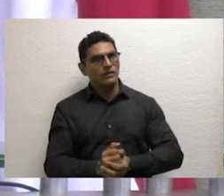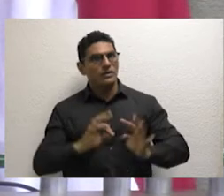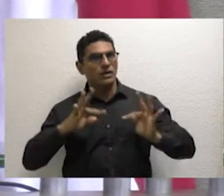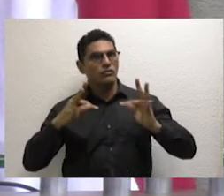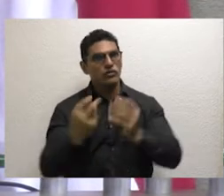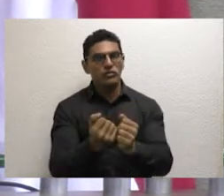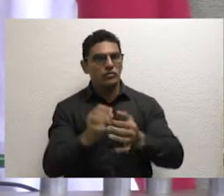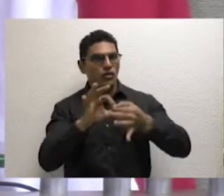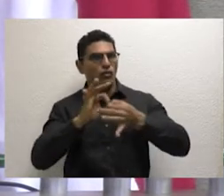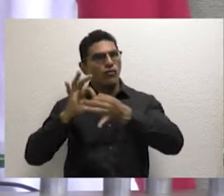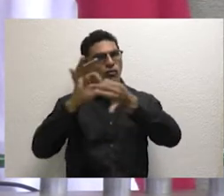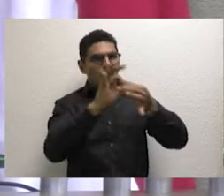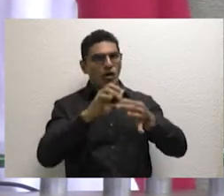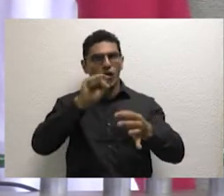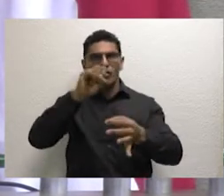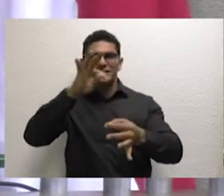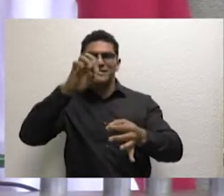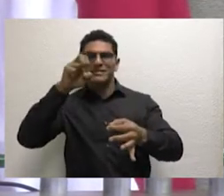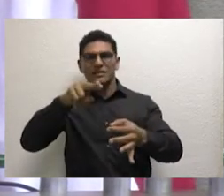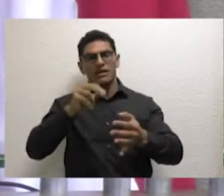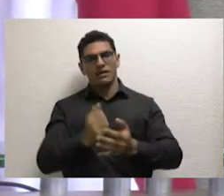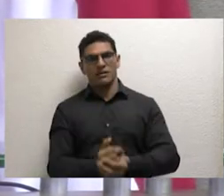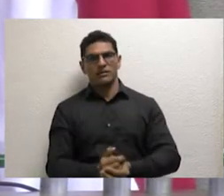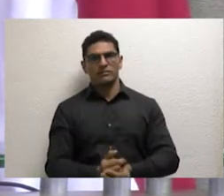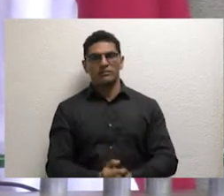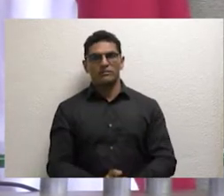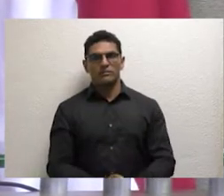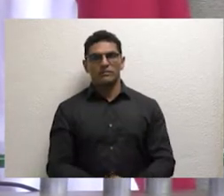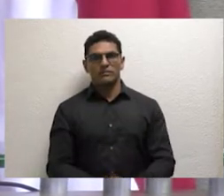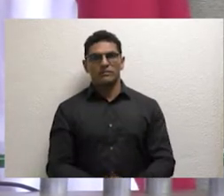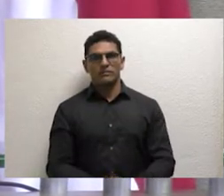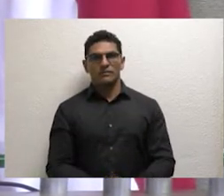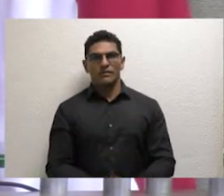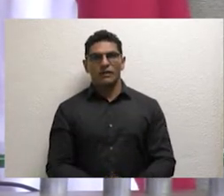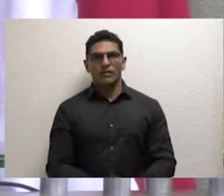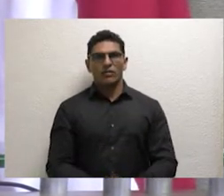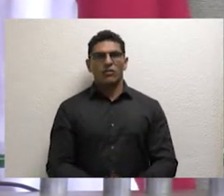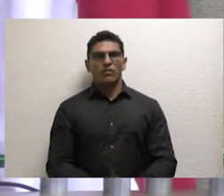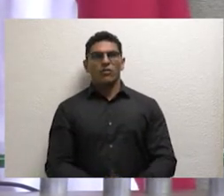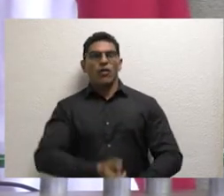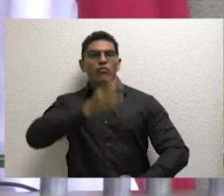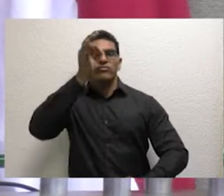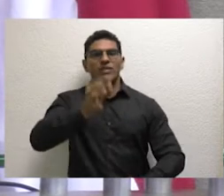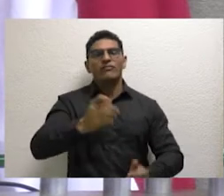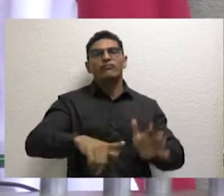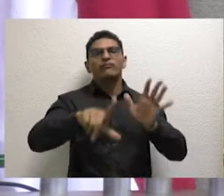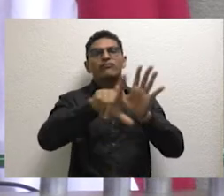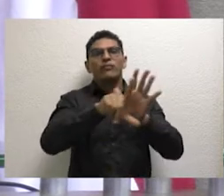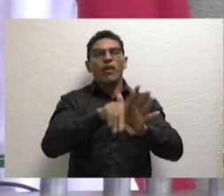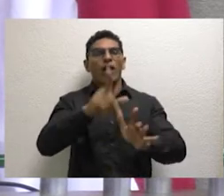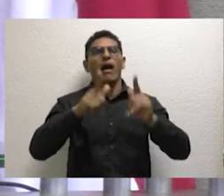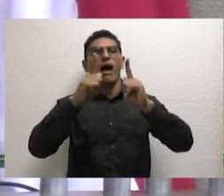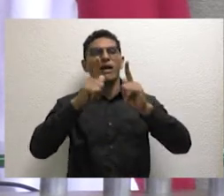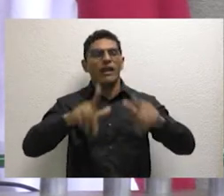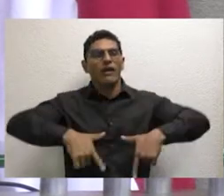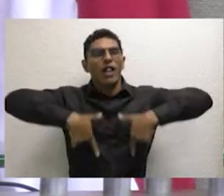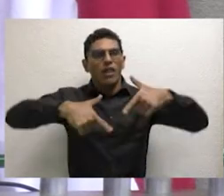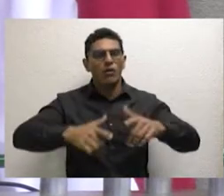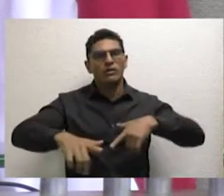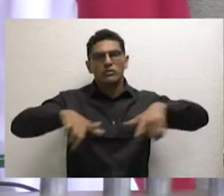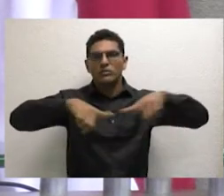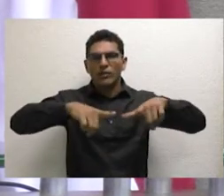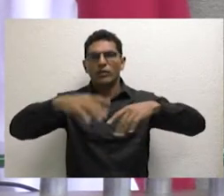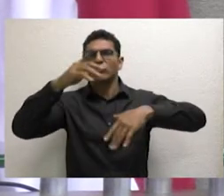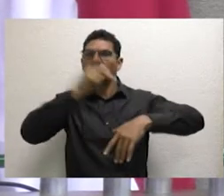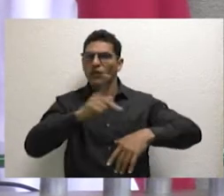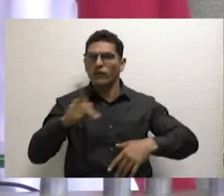solidários ao Cintean que foi colocado aí como na ilegalidade nessa greve a luta dos trabalhadores é única